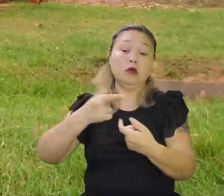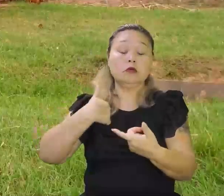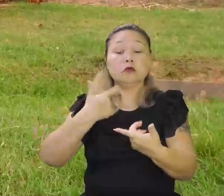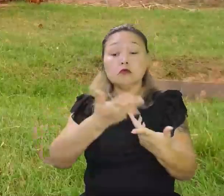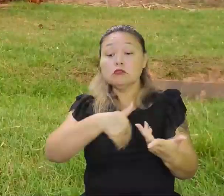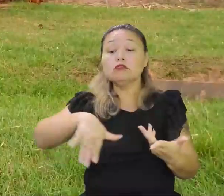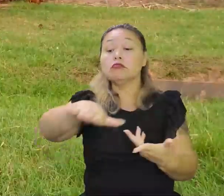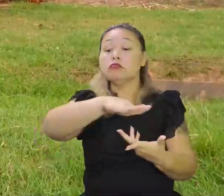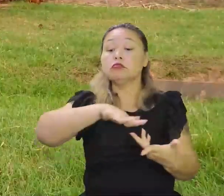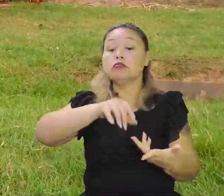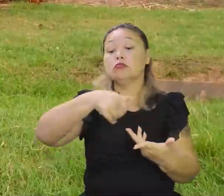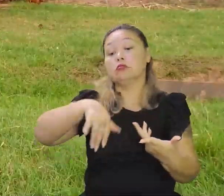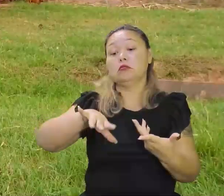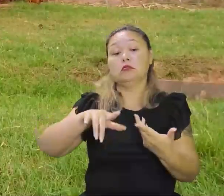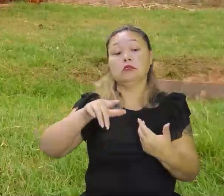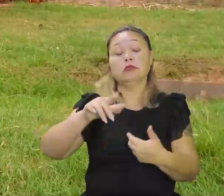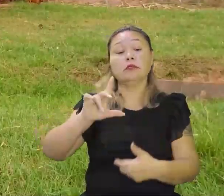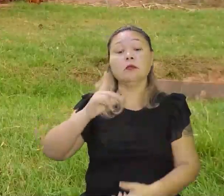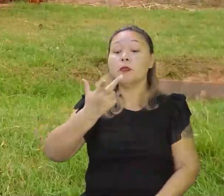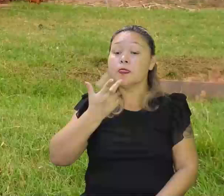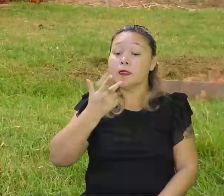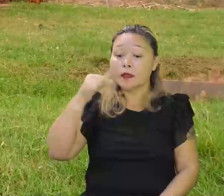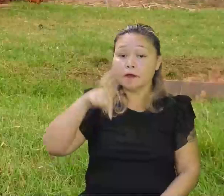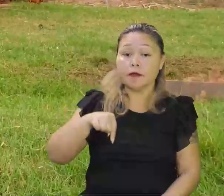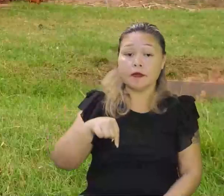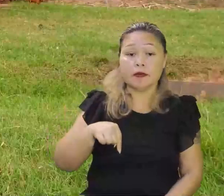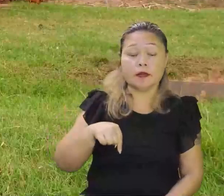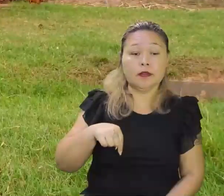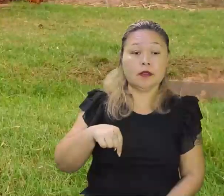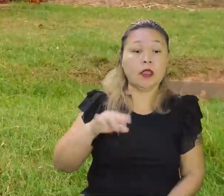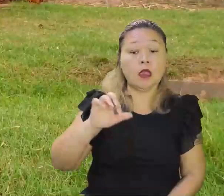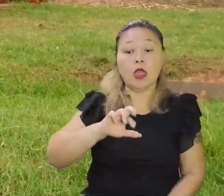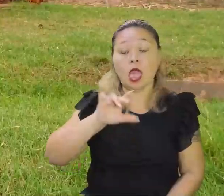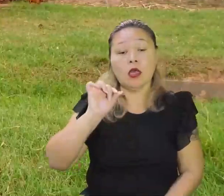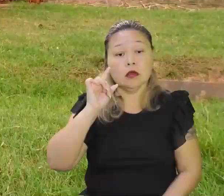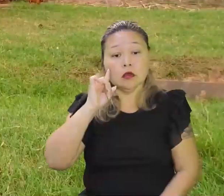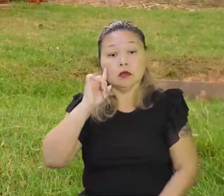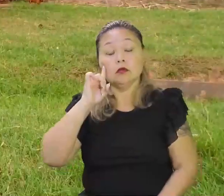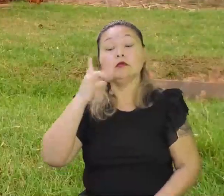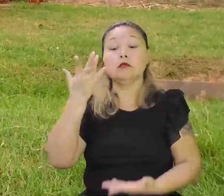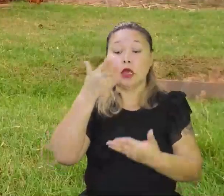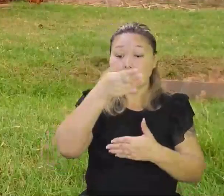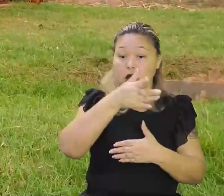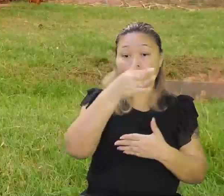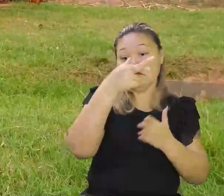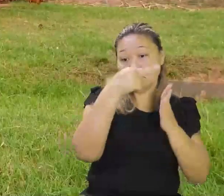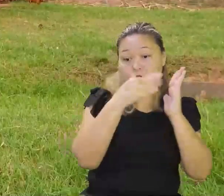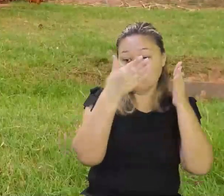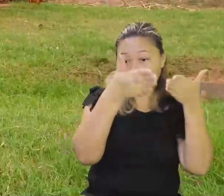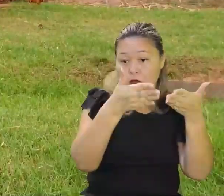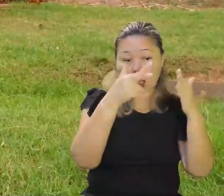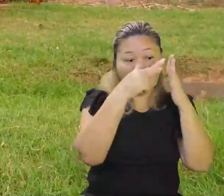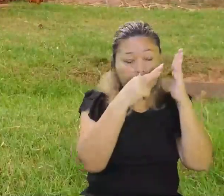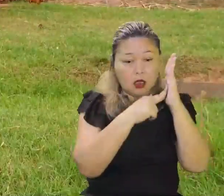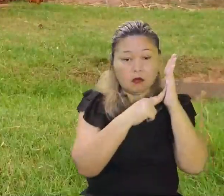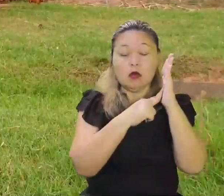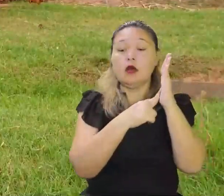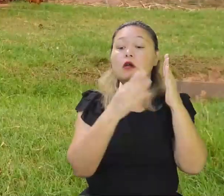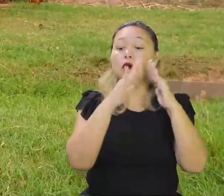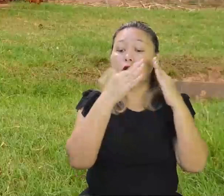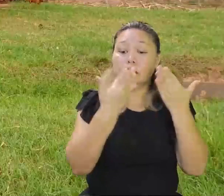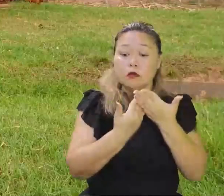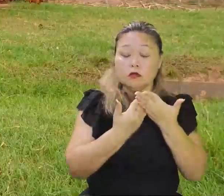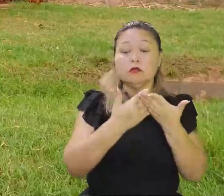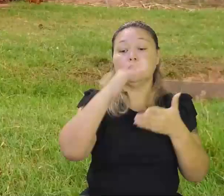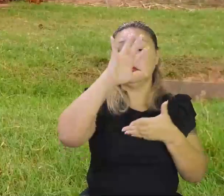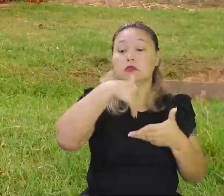vendido na nossa região. E tudo que a gente vai quer, assim, claro, existe o padrão educacional, né? Lá a gente precisa seguir aí o componente curricular do